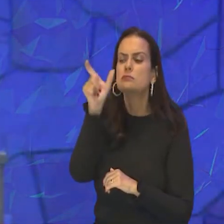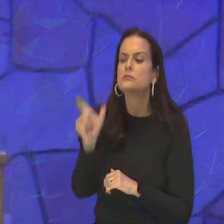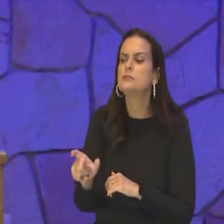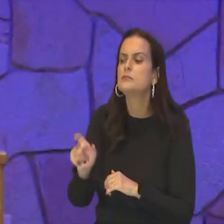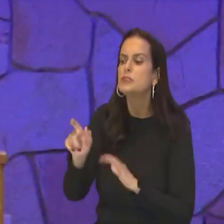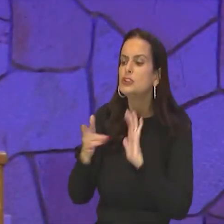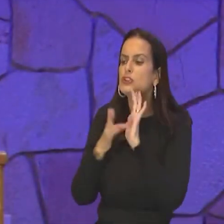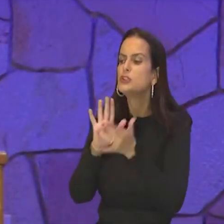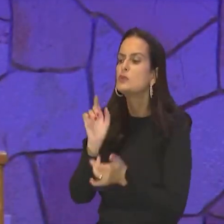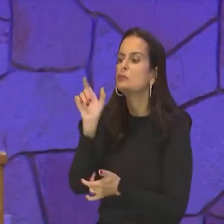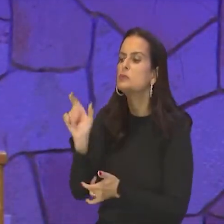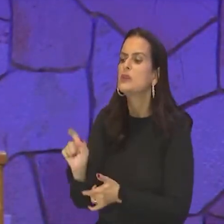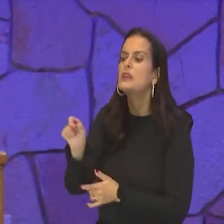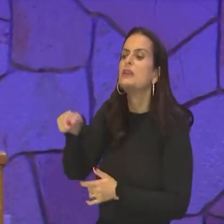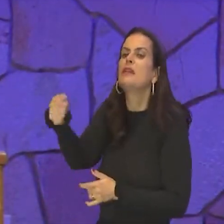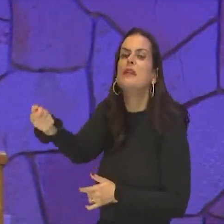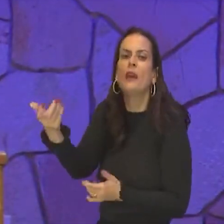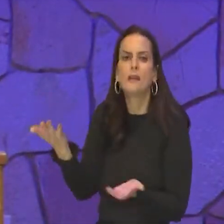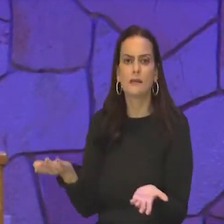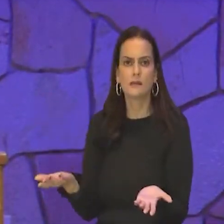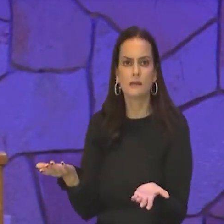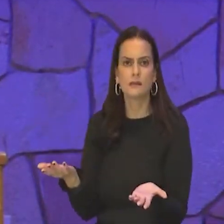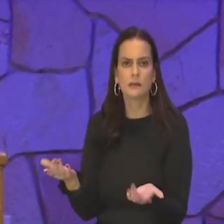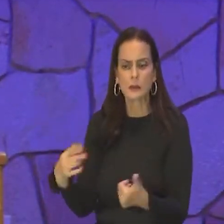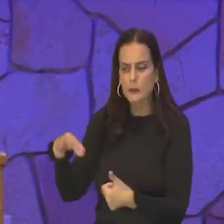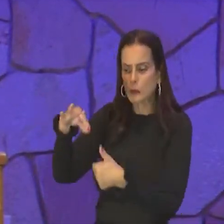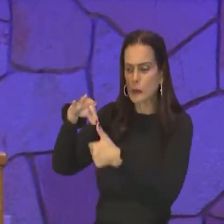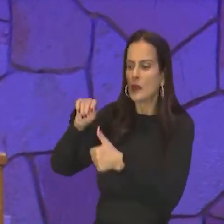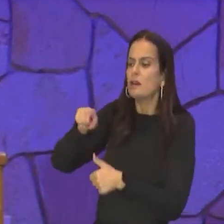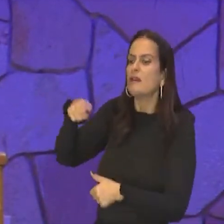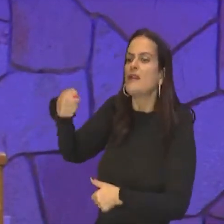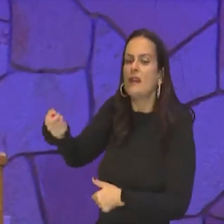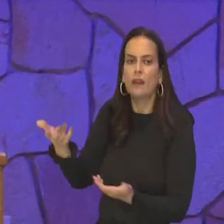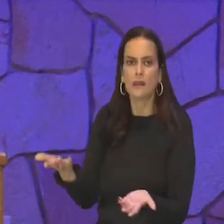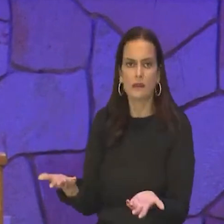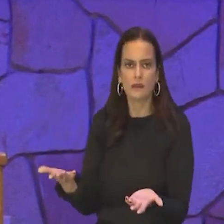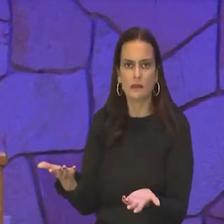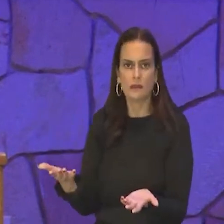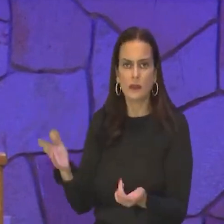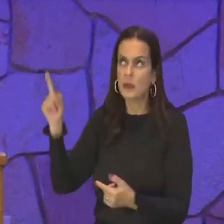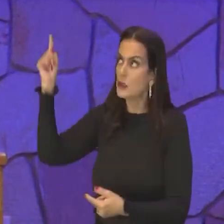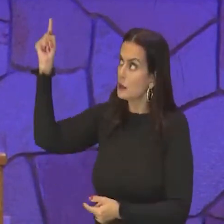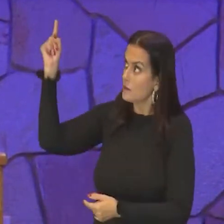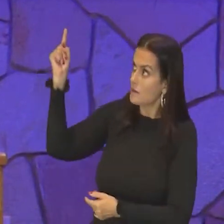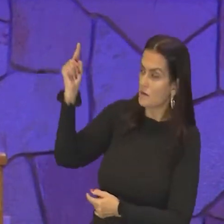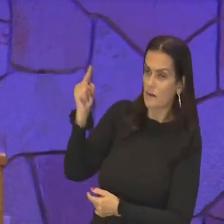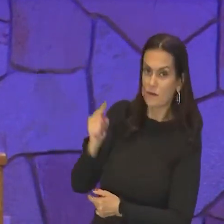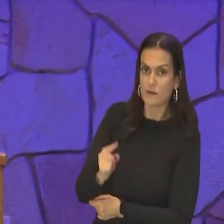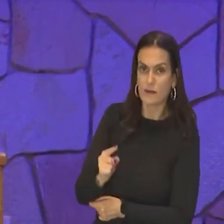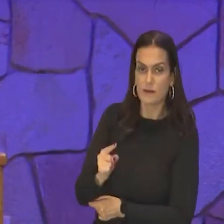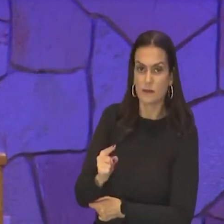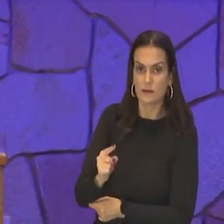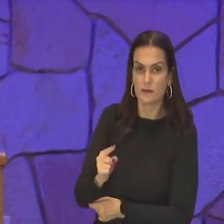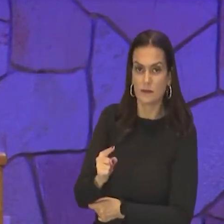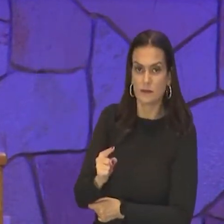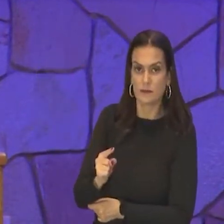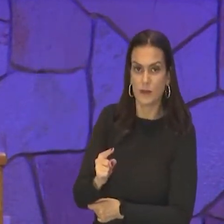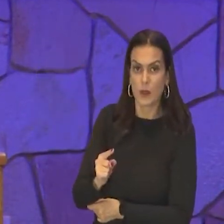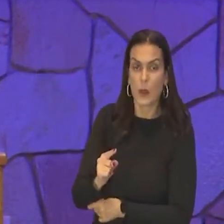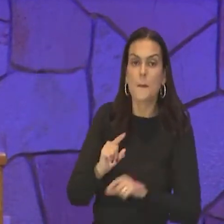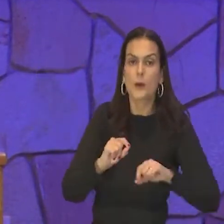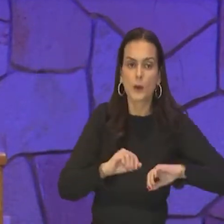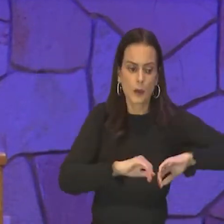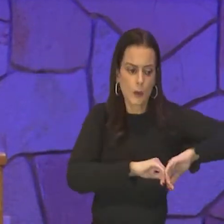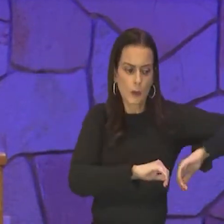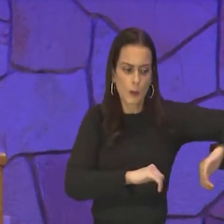Jesus? Quem é este Cristo? Aquele que se apresentou para nos